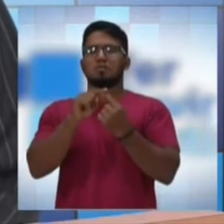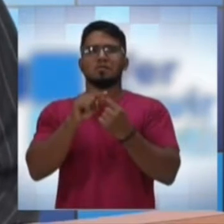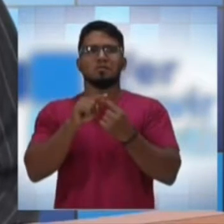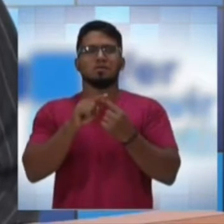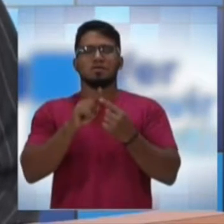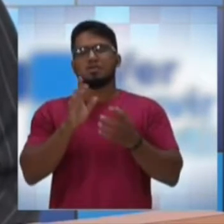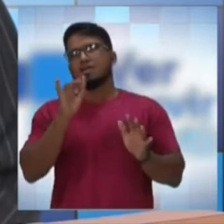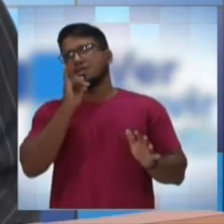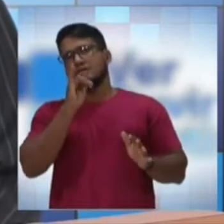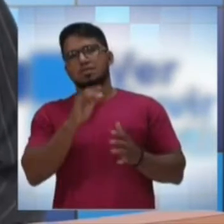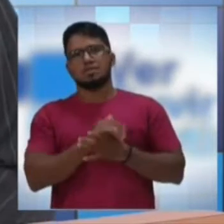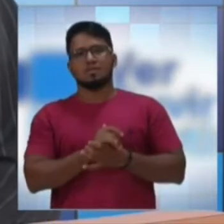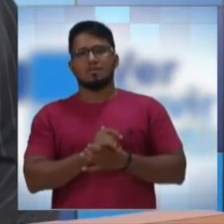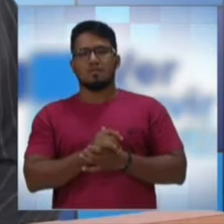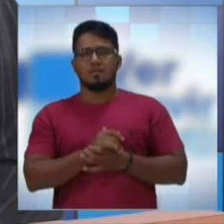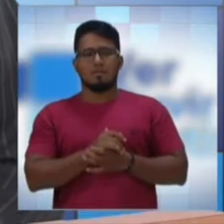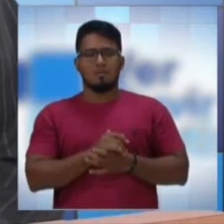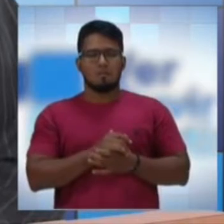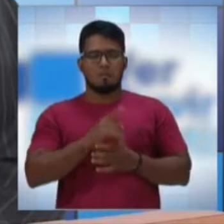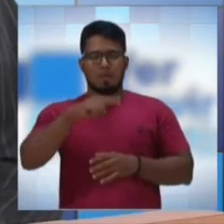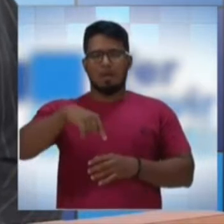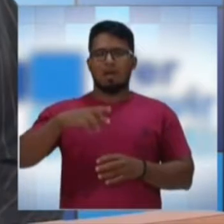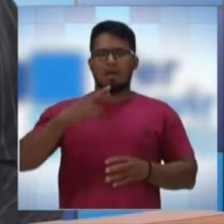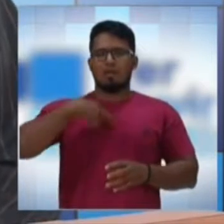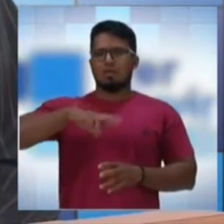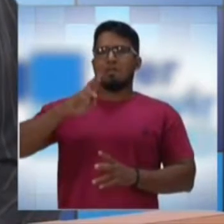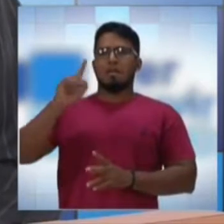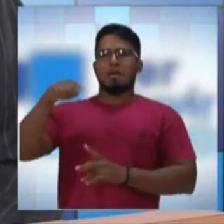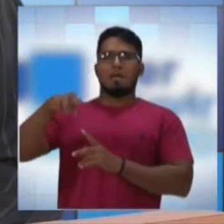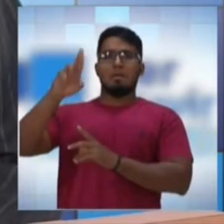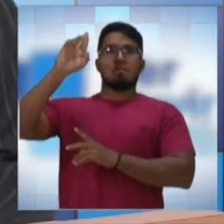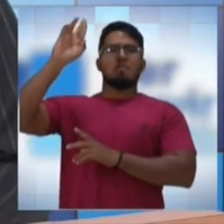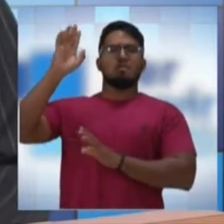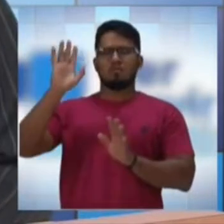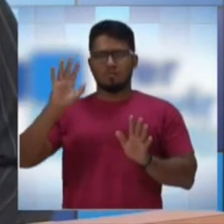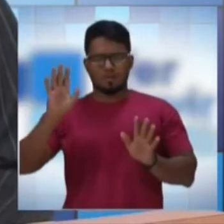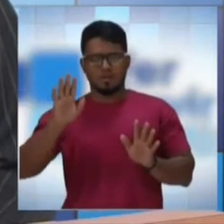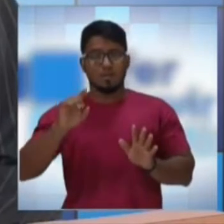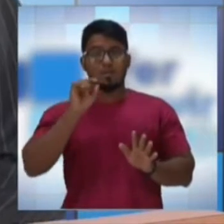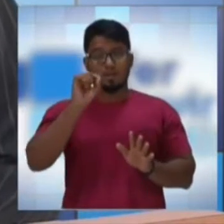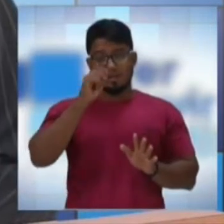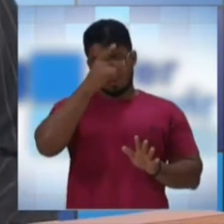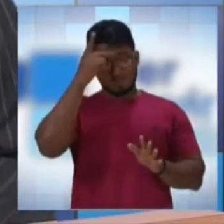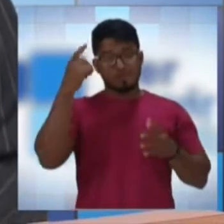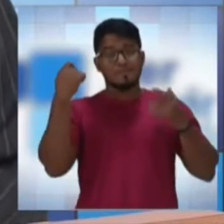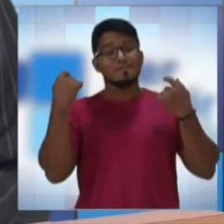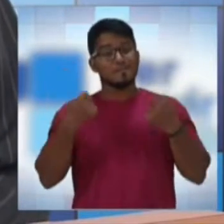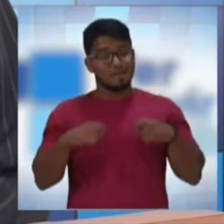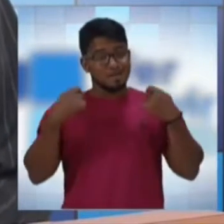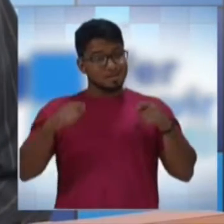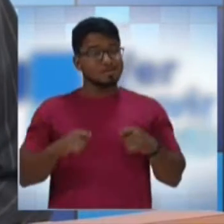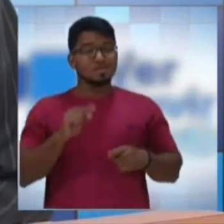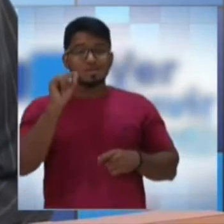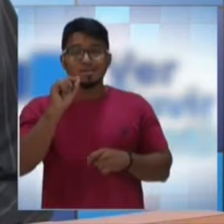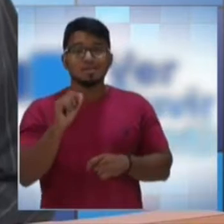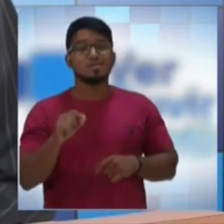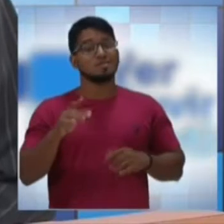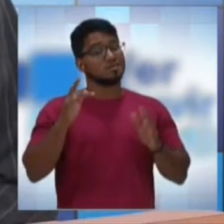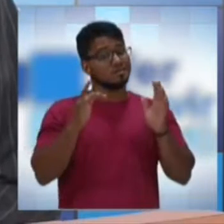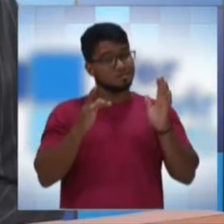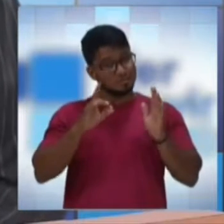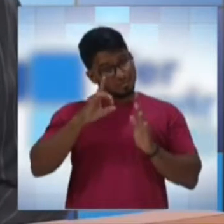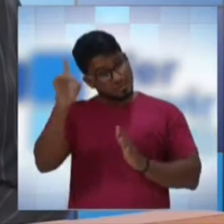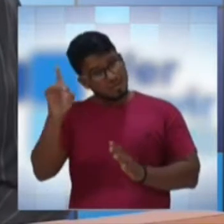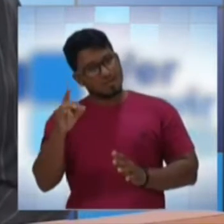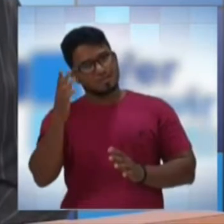um objetivo de colocar uma religião como ponto de referência. E sim que a pessoa precisa desse ponto